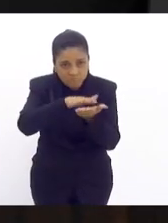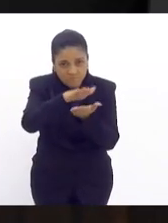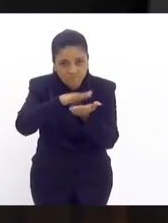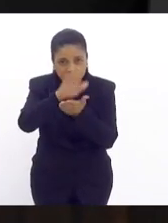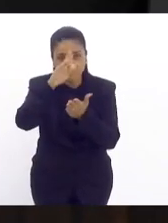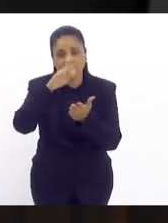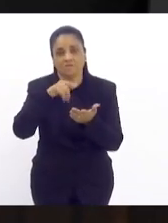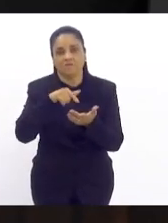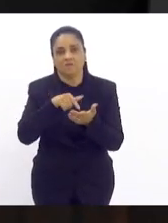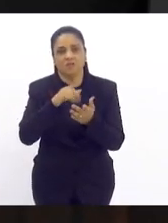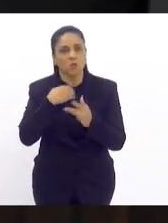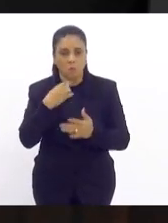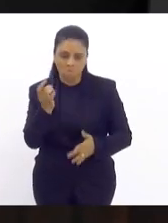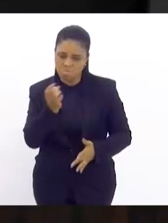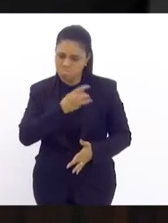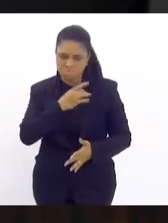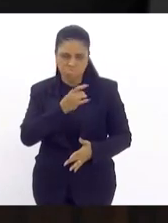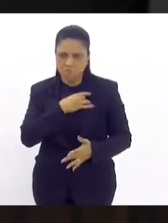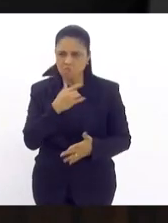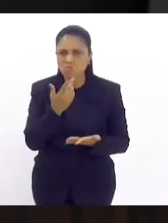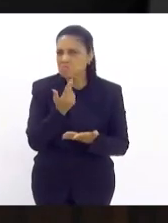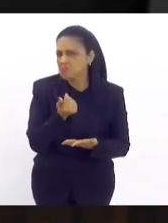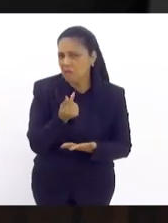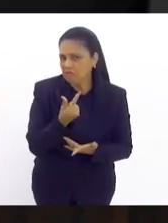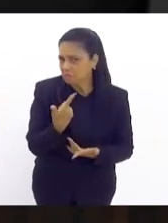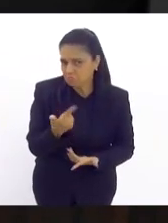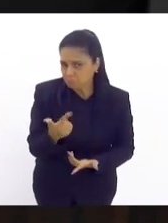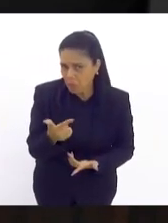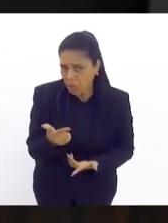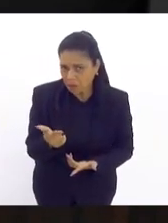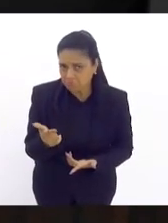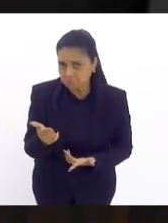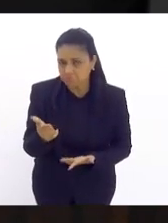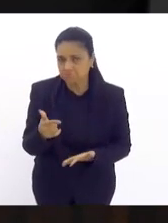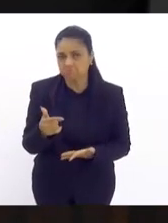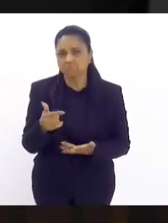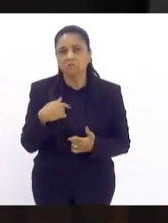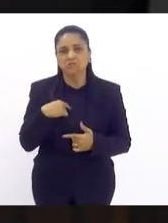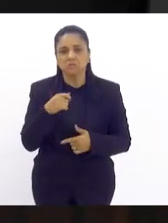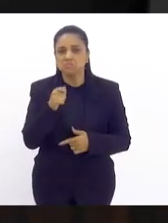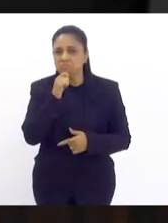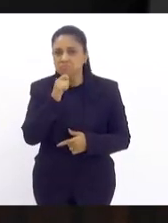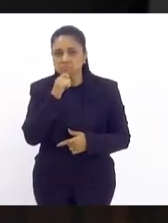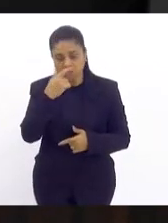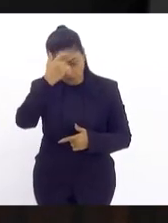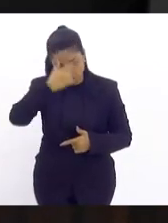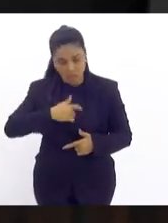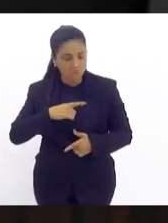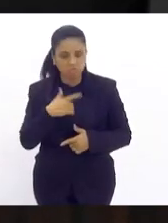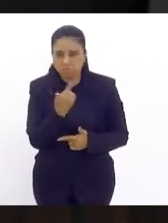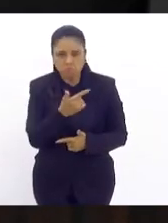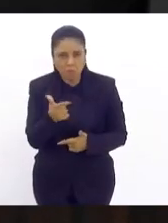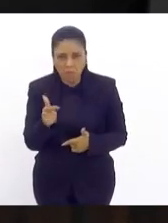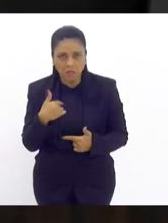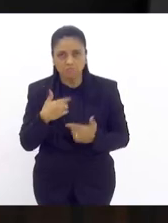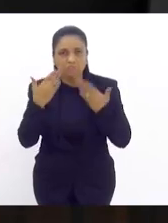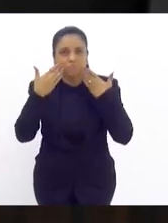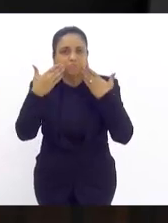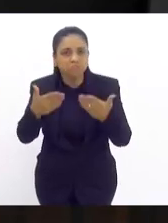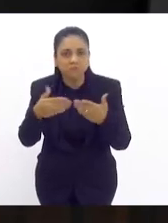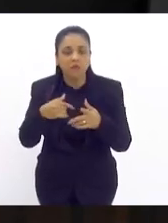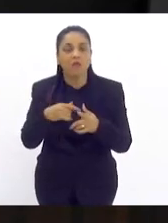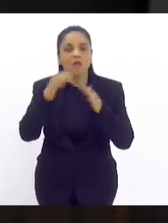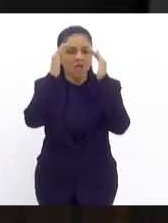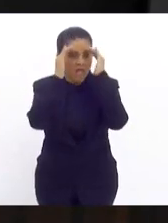não tem medo de nada filho eu não tenho medo de nada se há algum colega aqui dentro não tem medo de ser expulso sou eu e tento